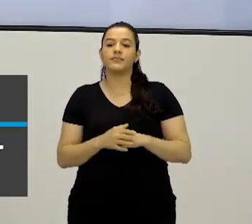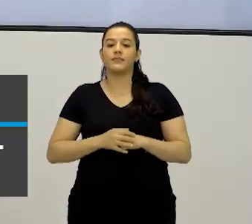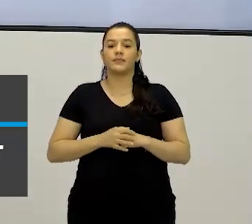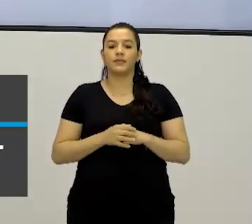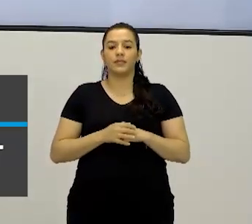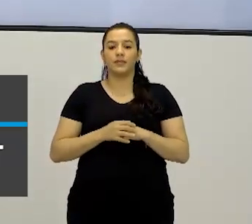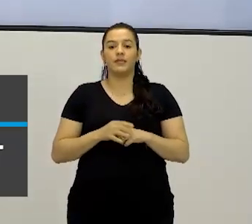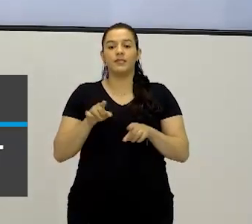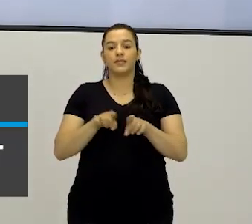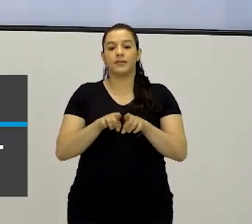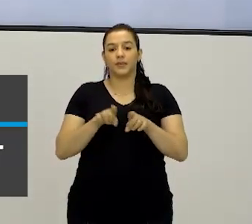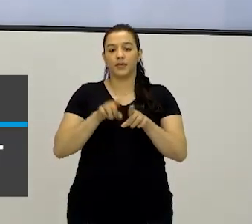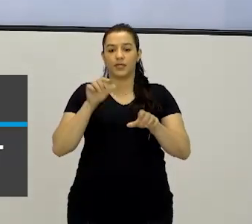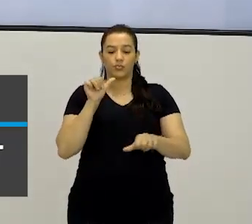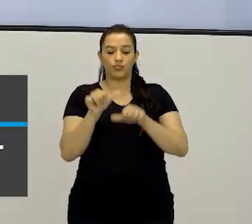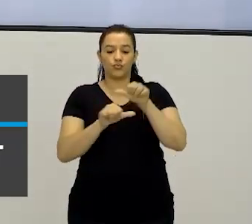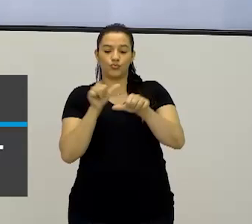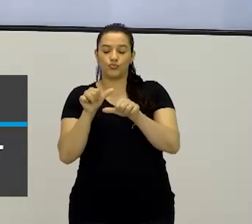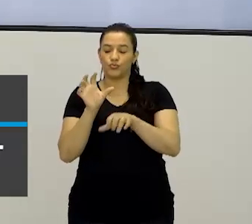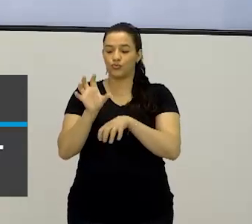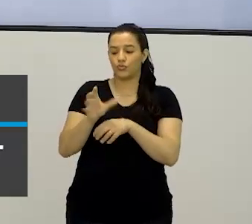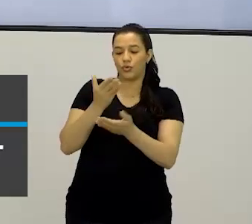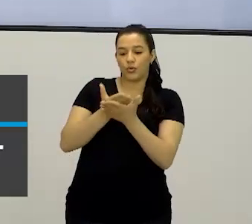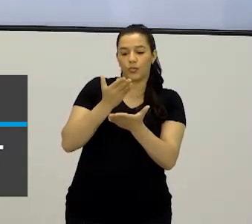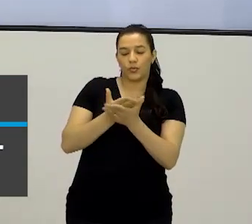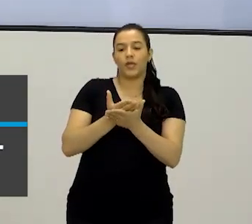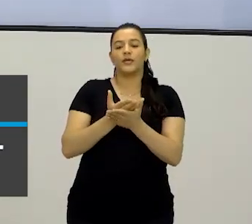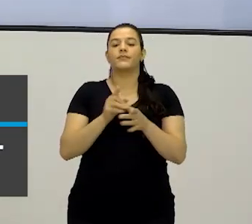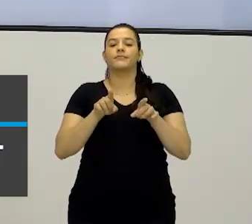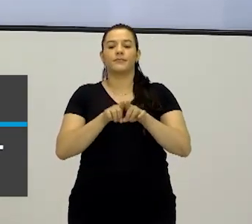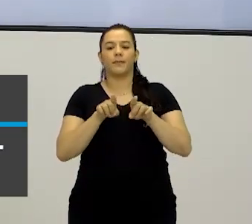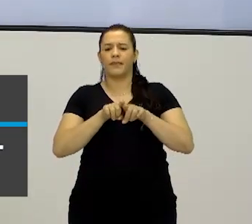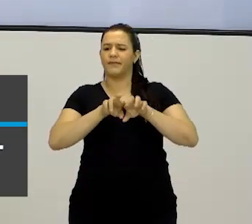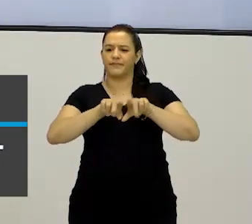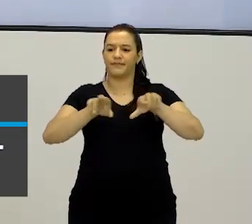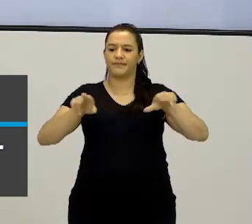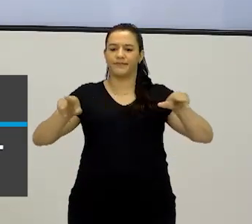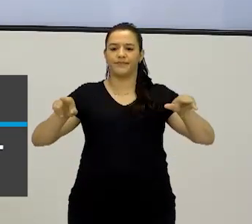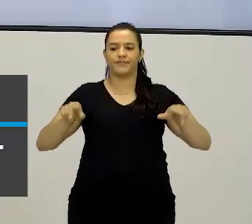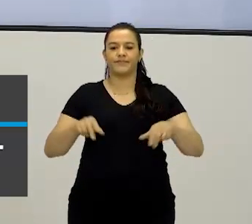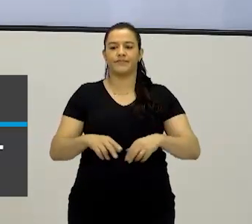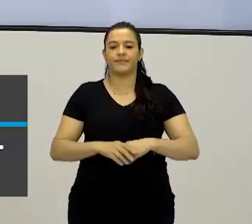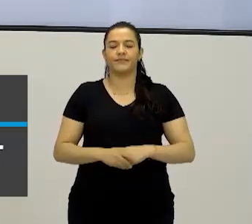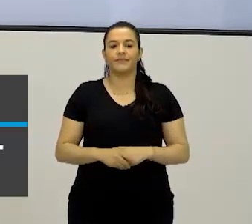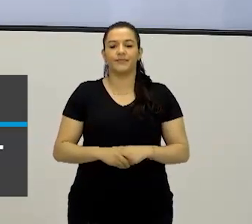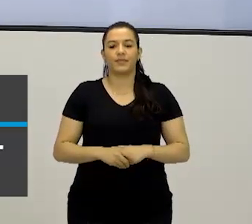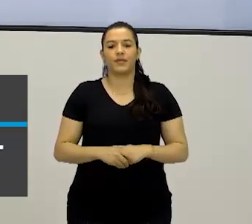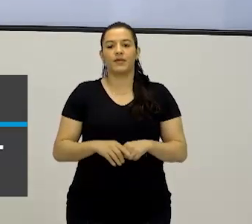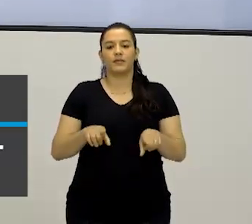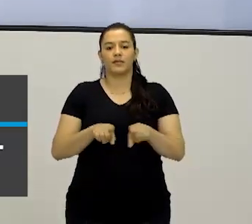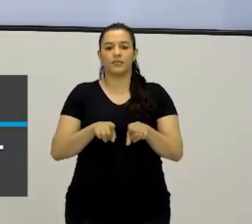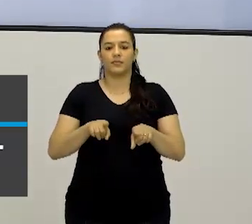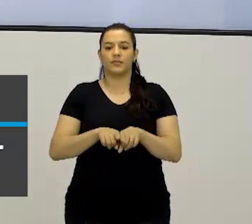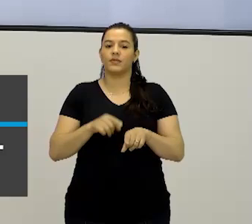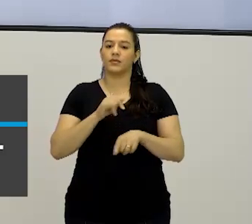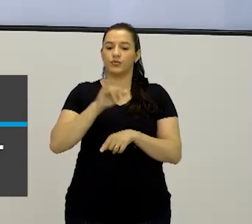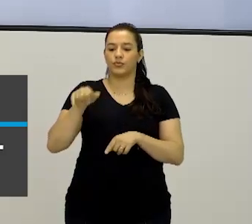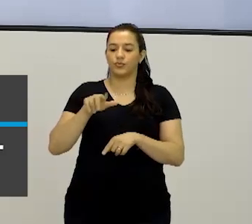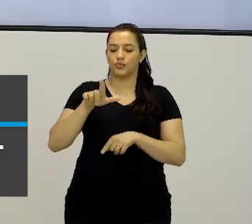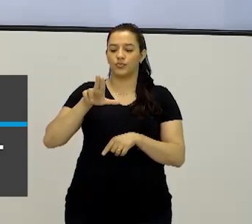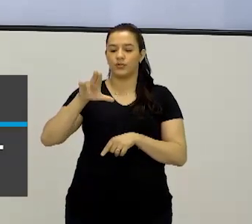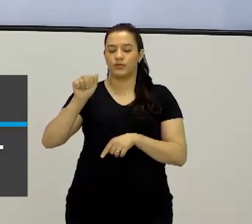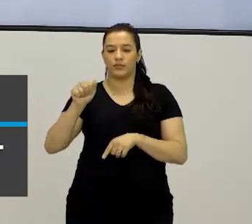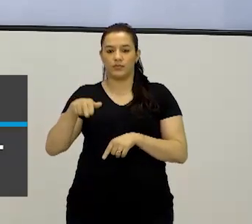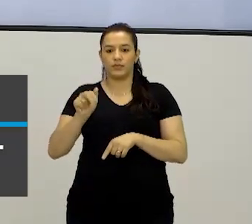minha forma de mudar estudou e ele dá o nosso etc. A professora Gilmânia comenta com mais cuidado com a saúde